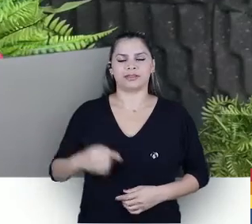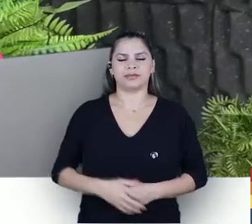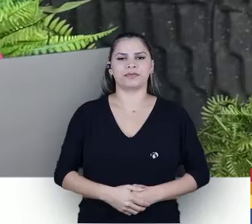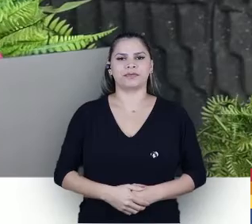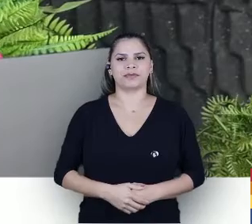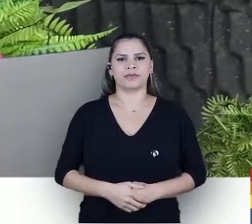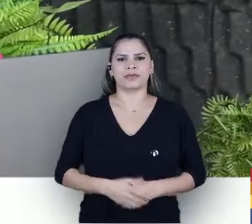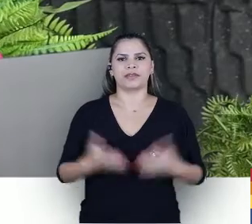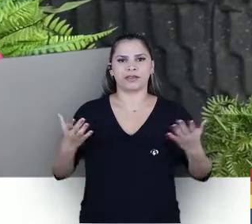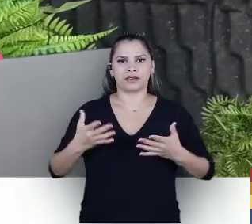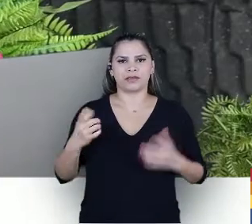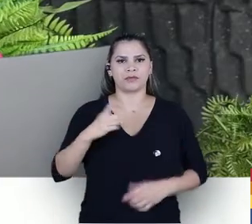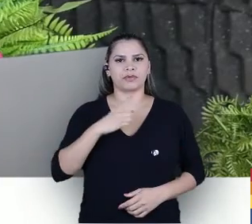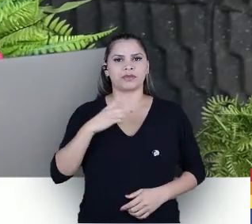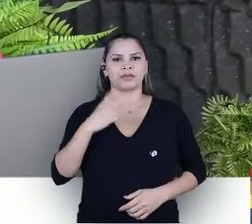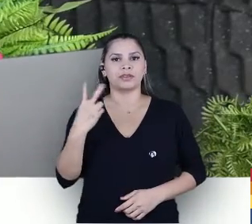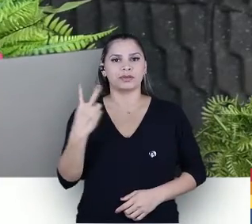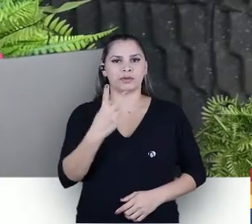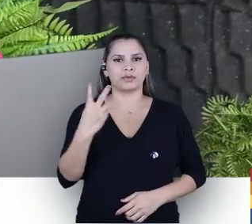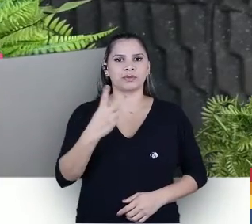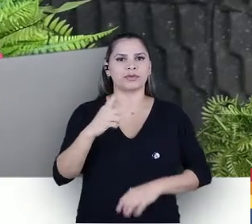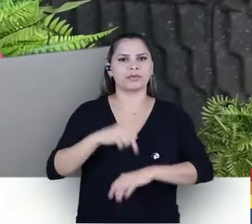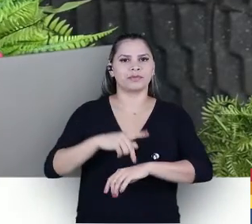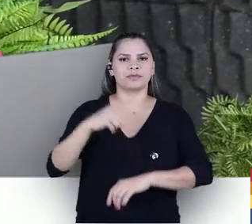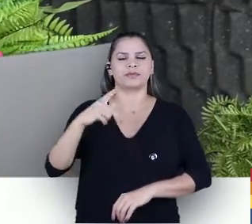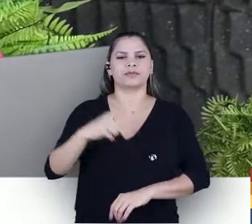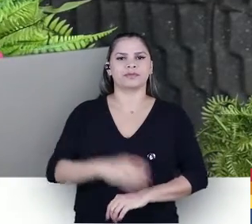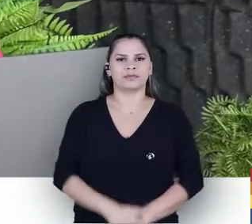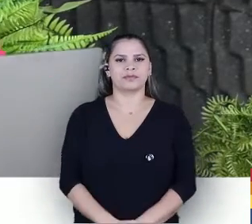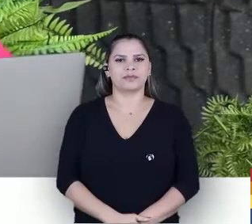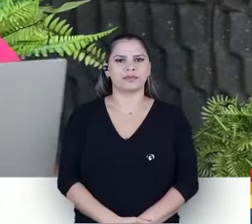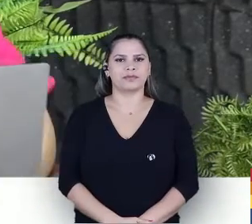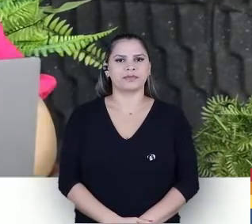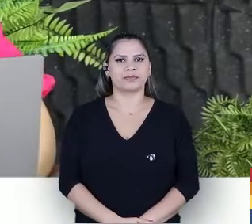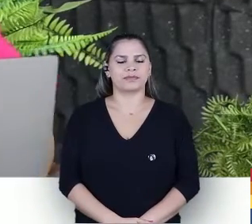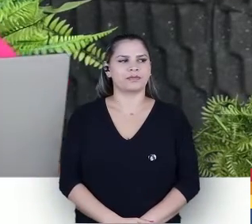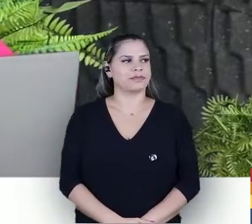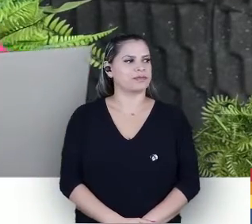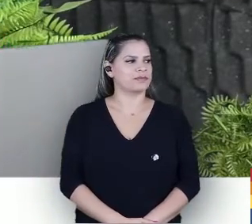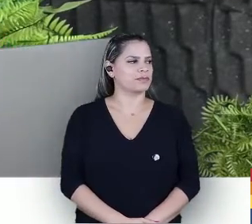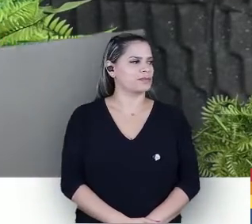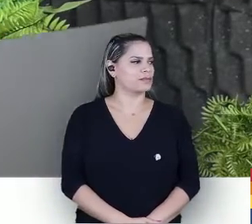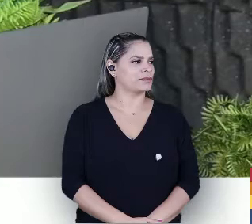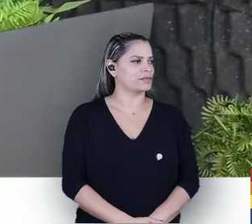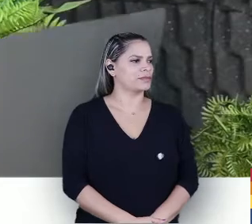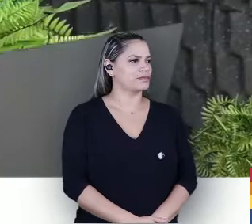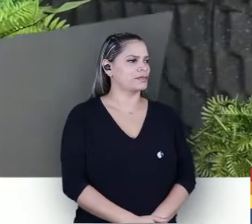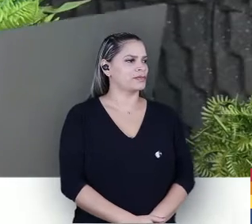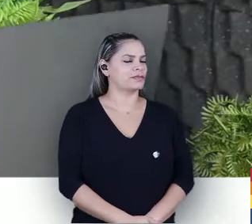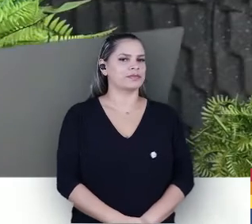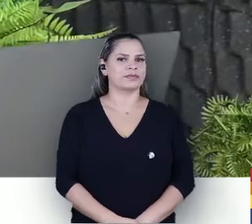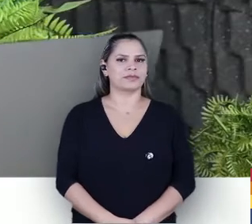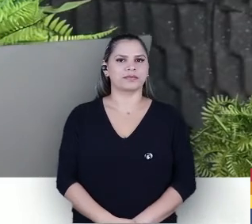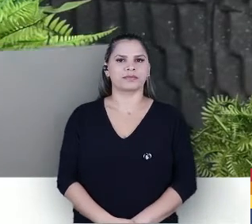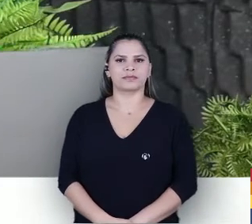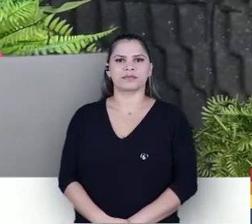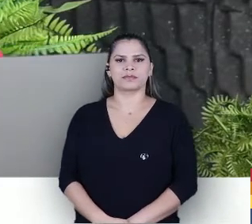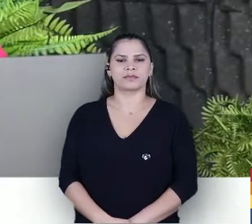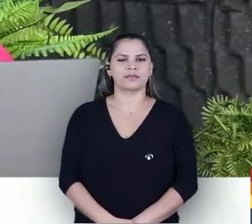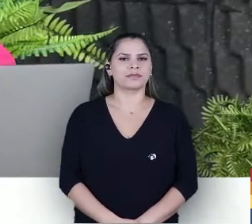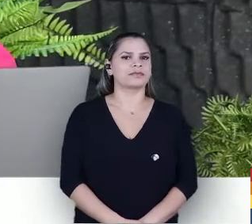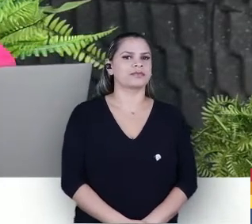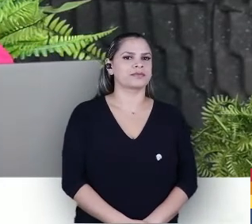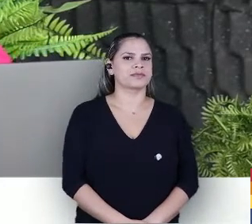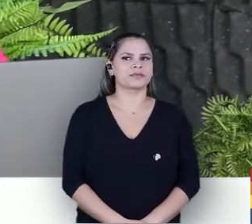Certo, professoras, gostaria de agradecer a participação de vocês neste seminário e agora teremos a participação de mais 2